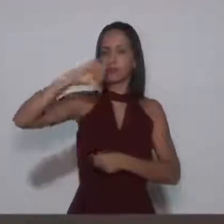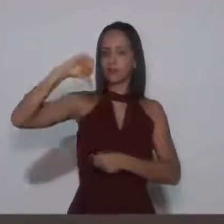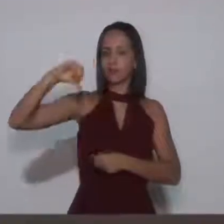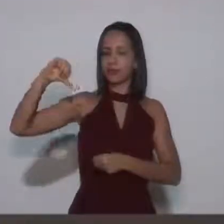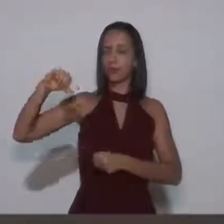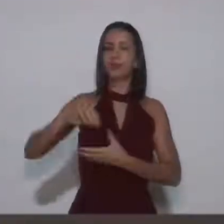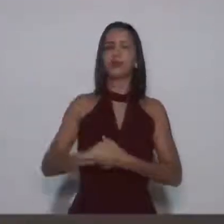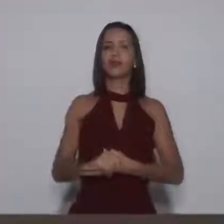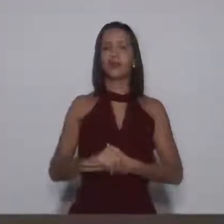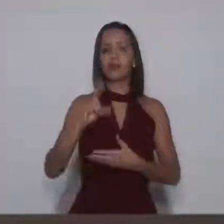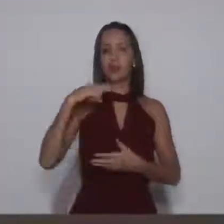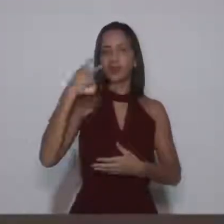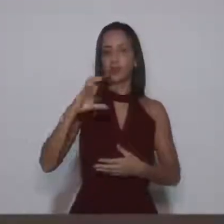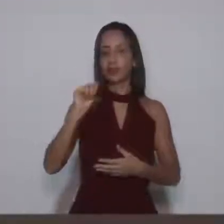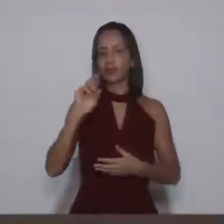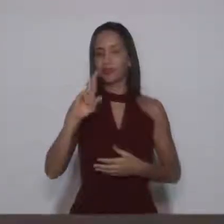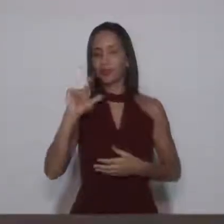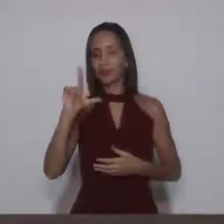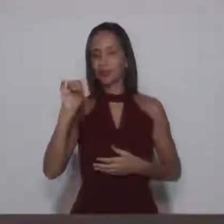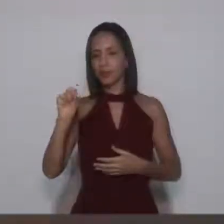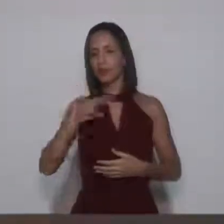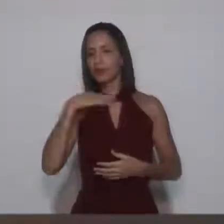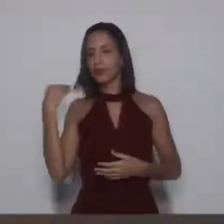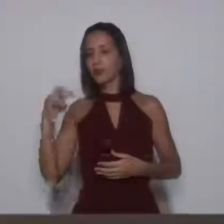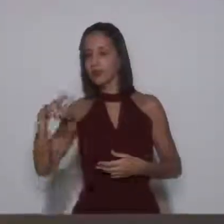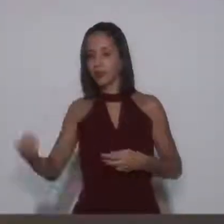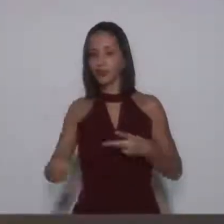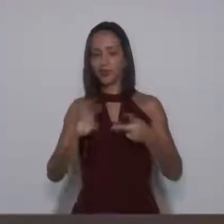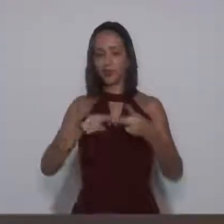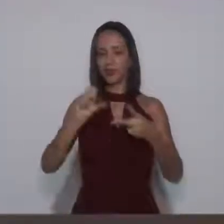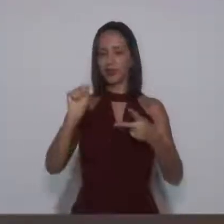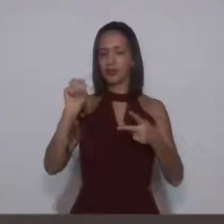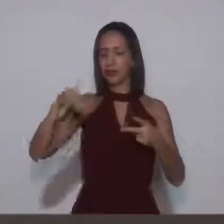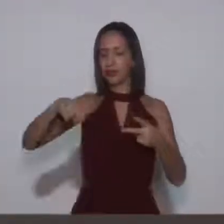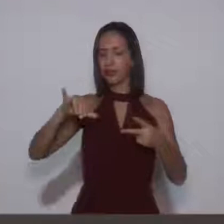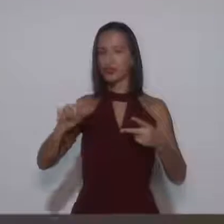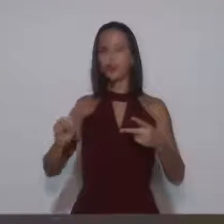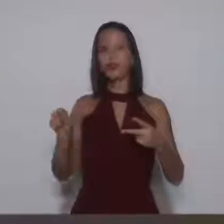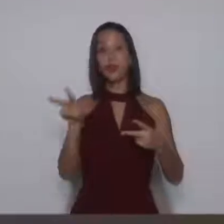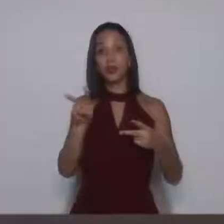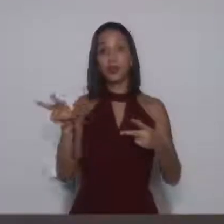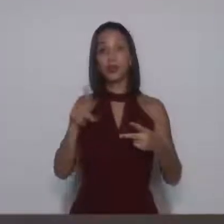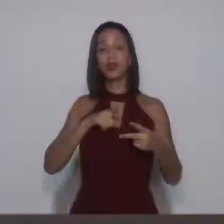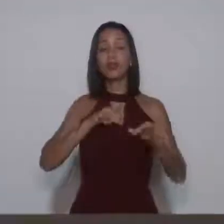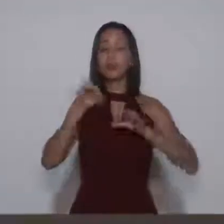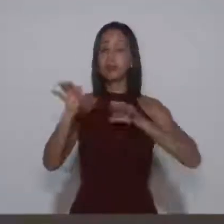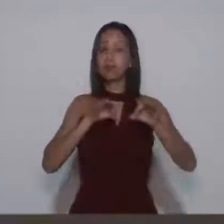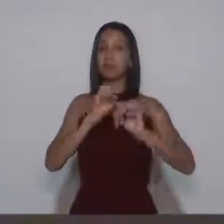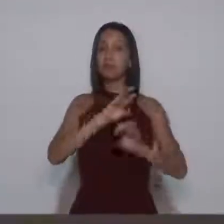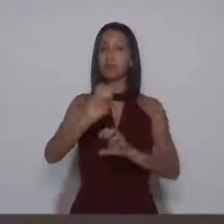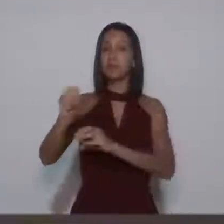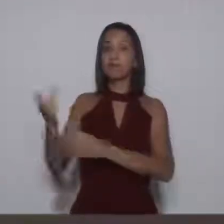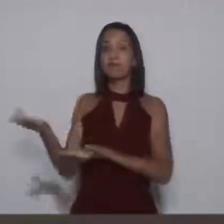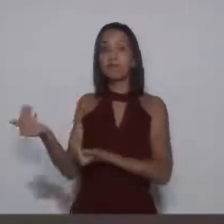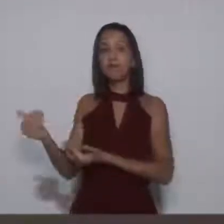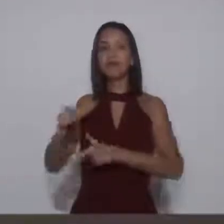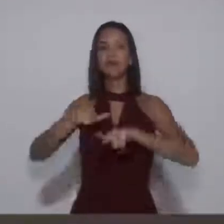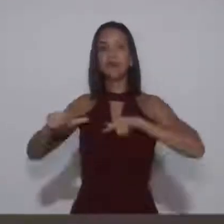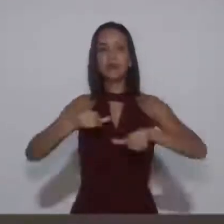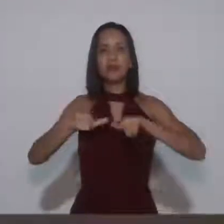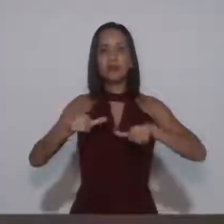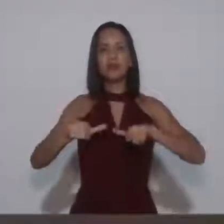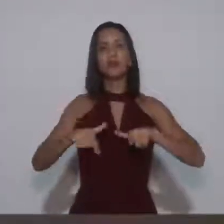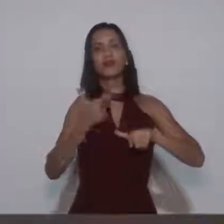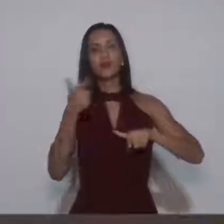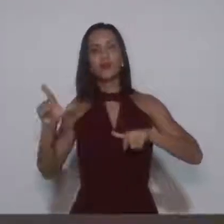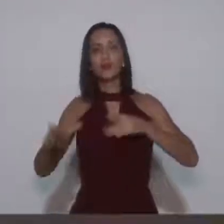Rocha e a vereadora professora Sônia Aparecides, eles fizeram um projeto educacional para o jovem trabalhador e da